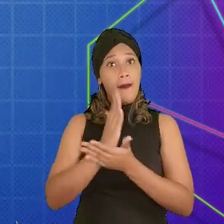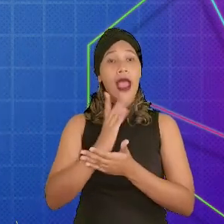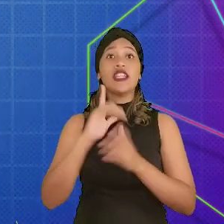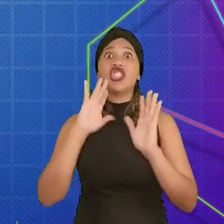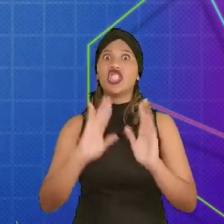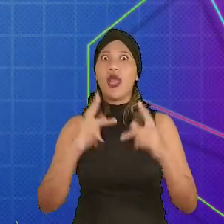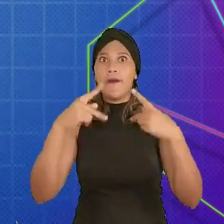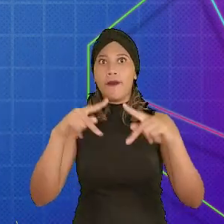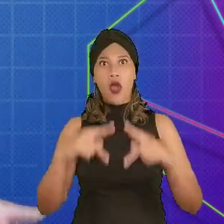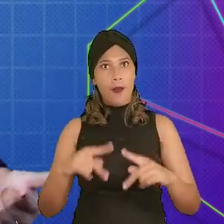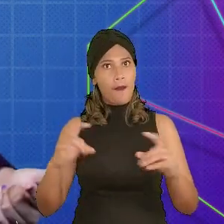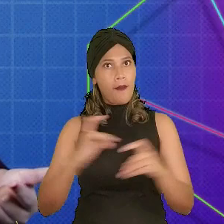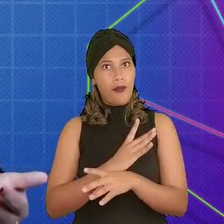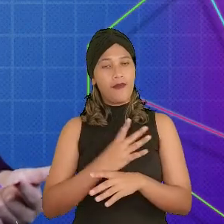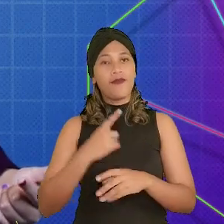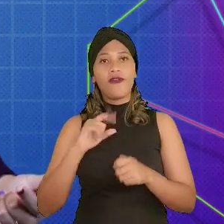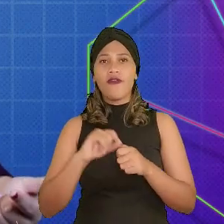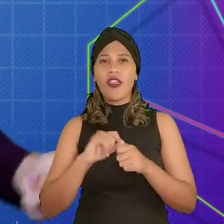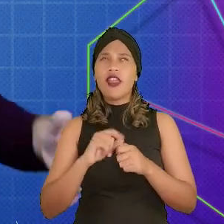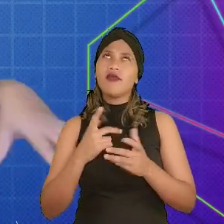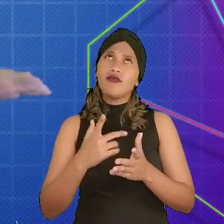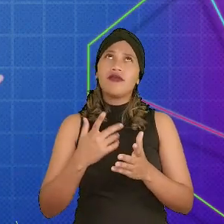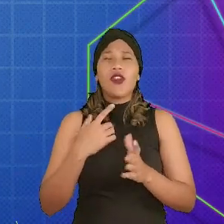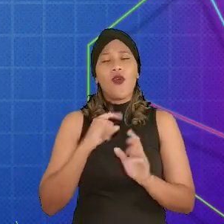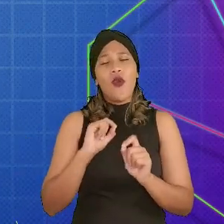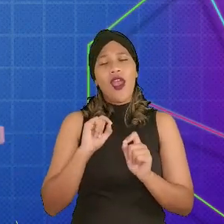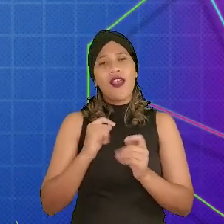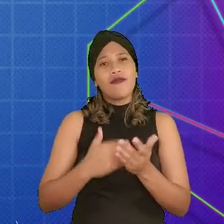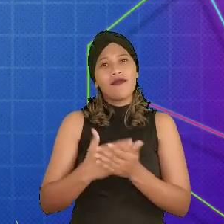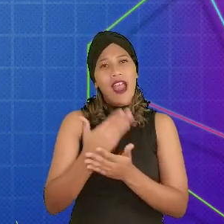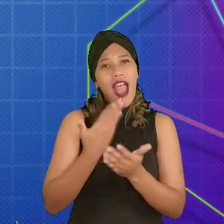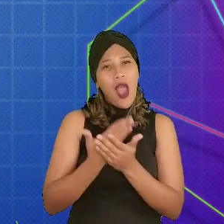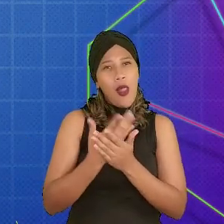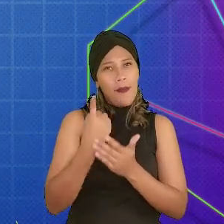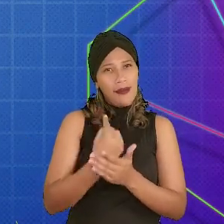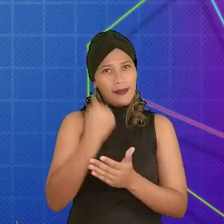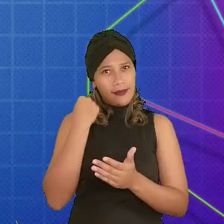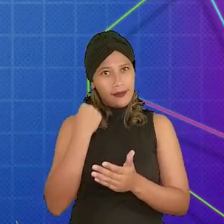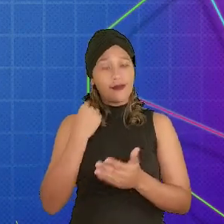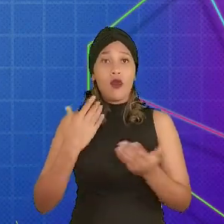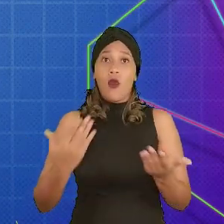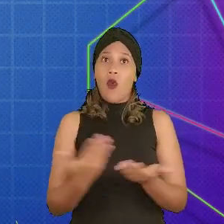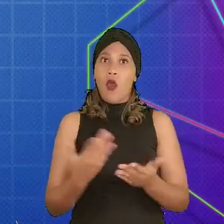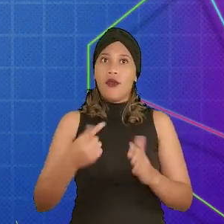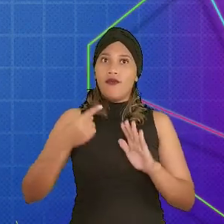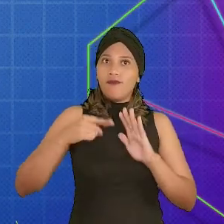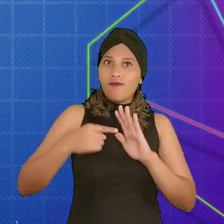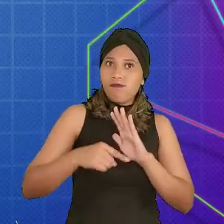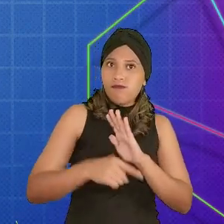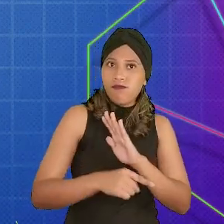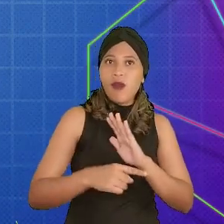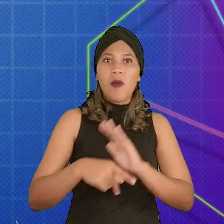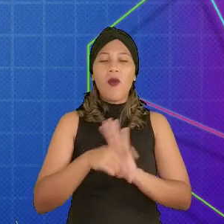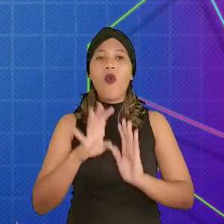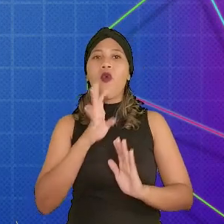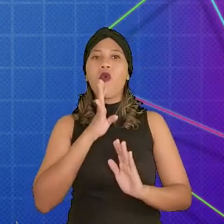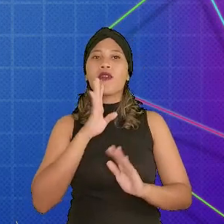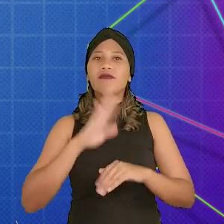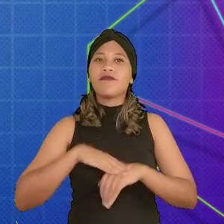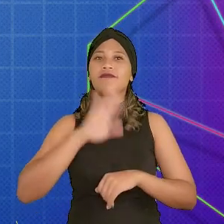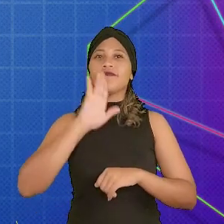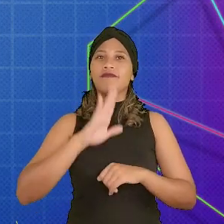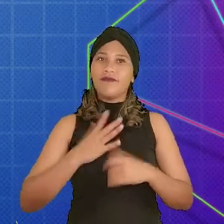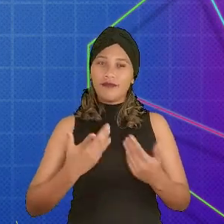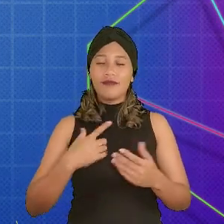são programadas e mesmo que nós tenhamos feito isso de maneira introdutória na aula passada, agora é o momento de mergulharmos